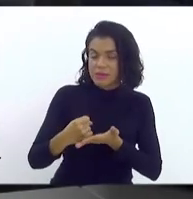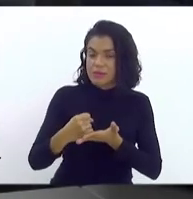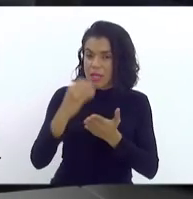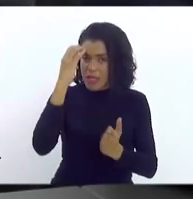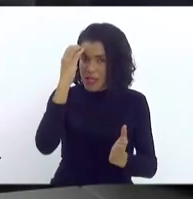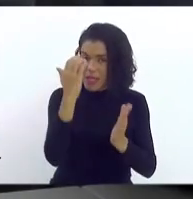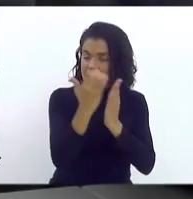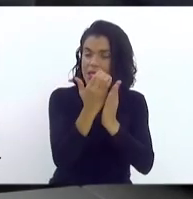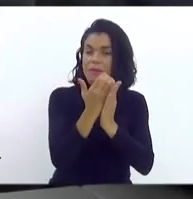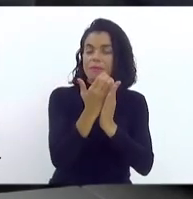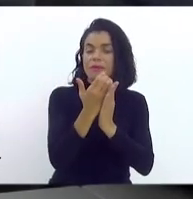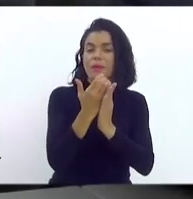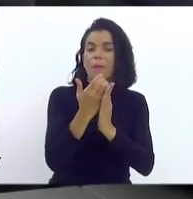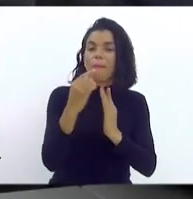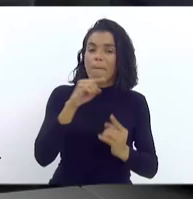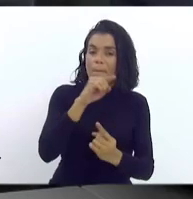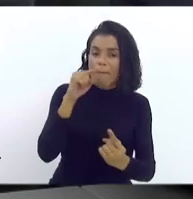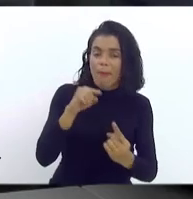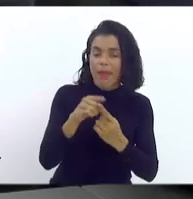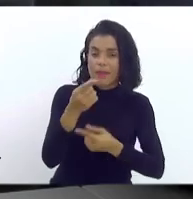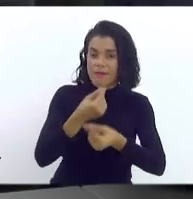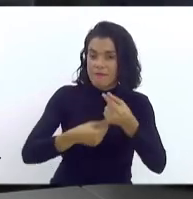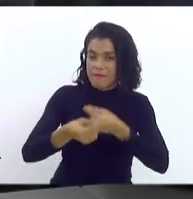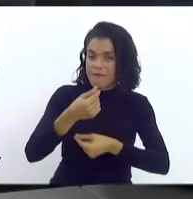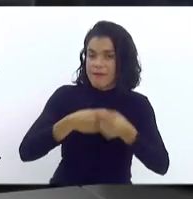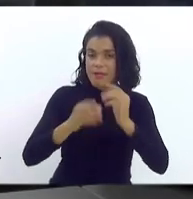metas financeiras nos últimos 5 anos,